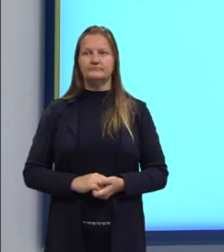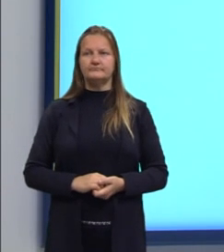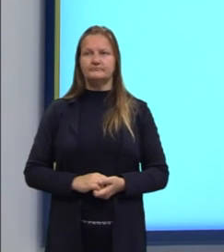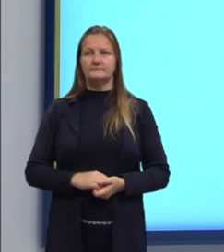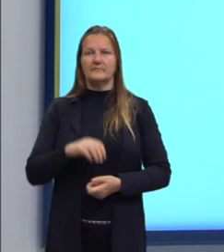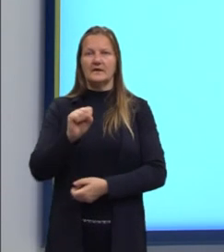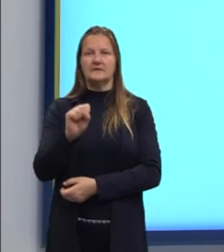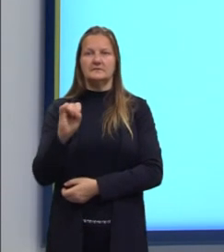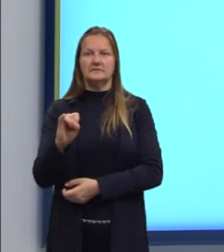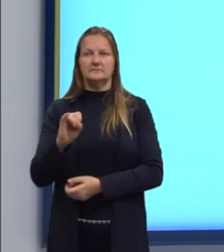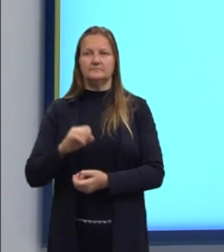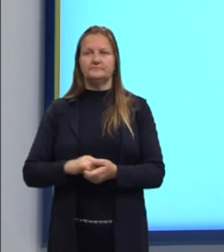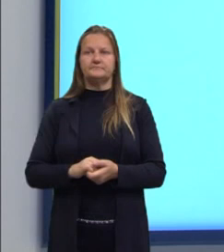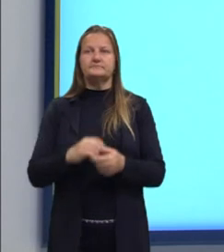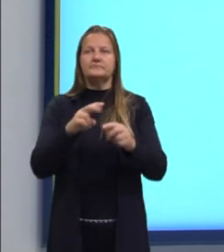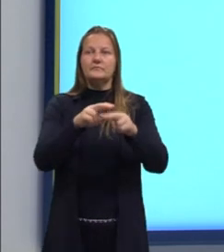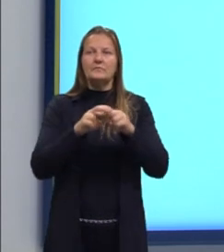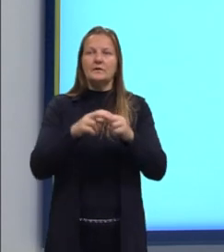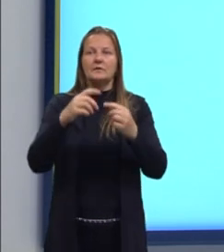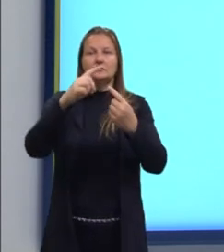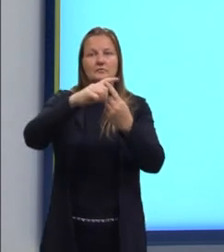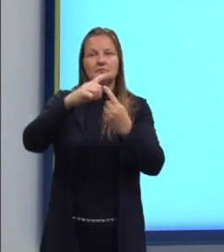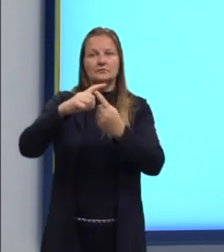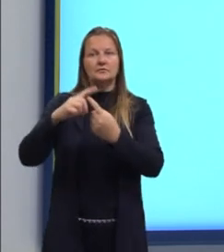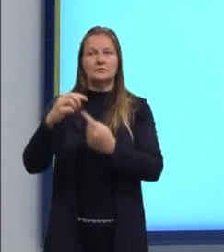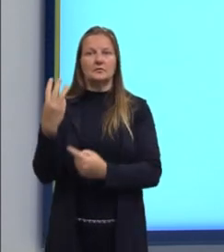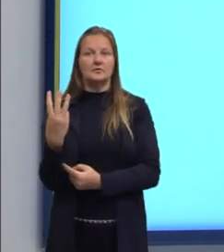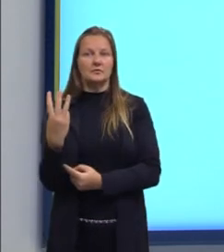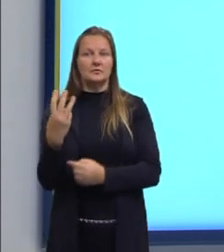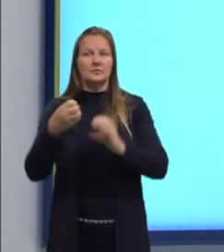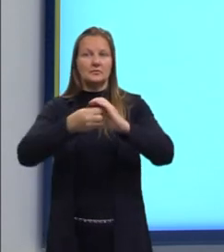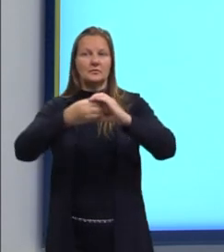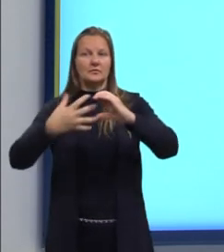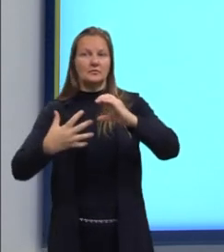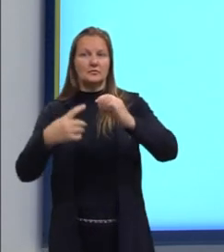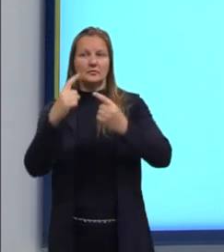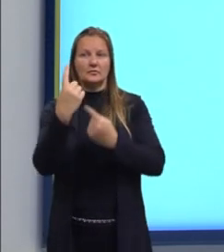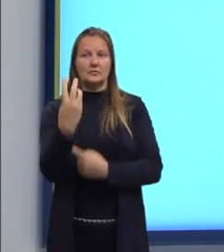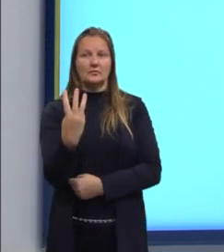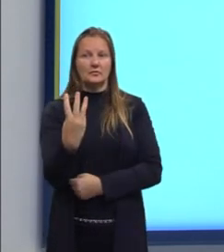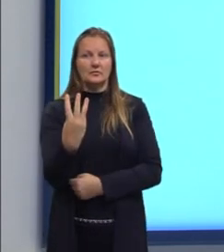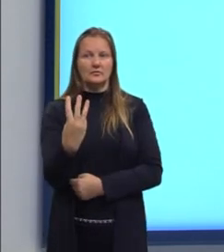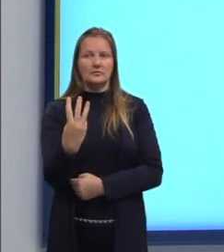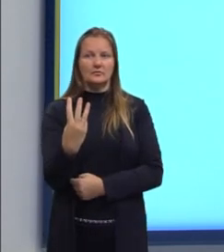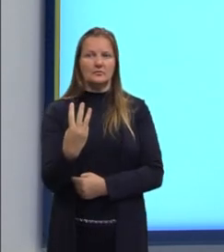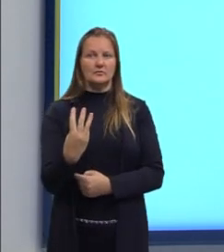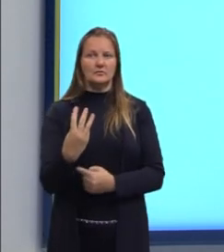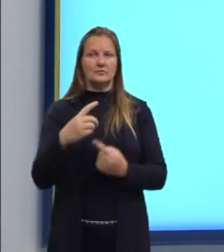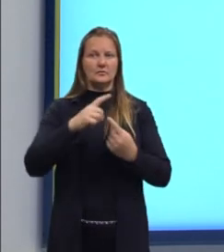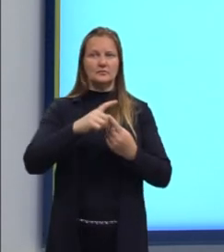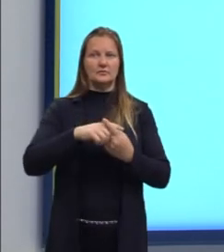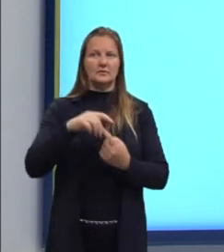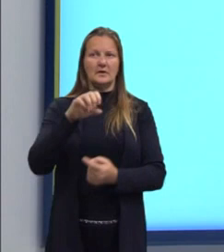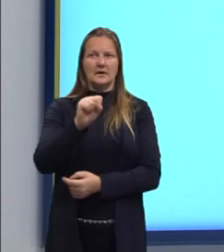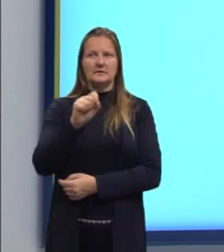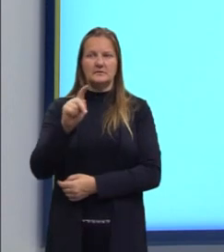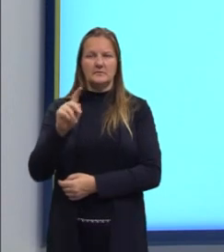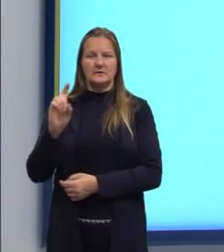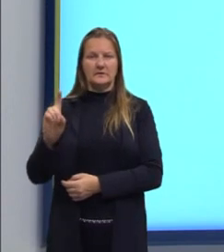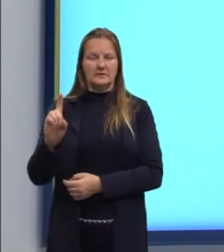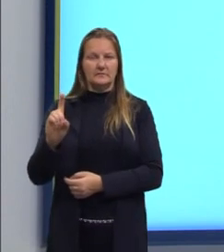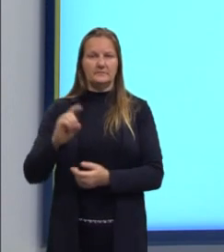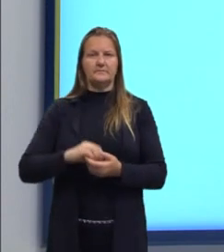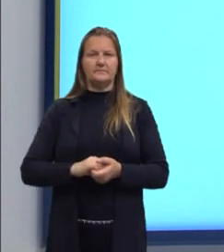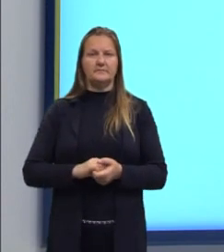Então dessa forma as equações elas podem ser classificadas nesses três tipos o SPD